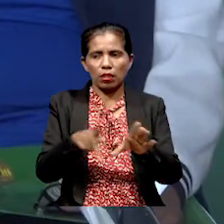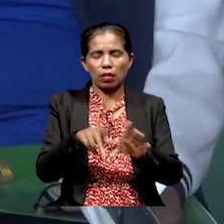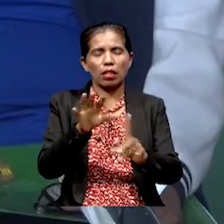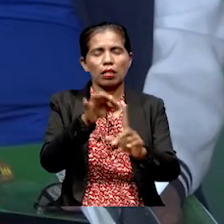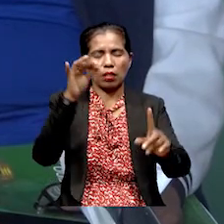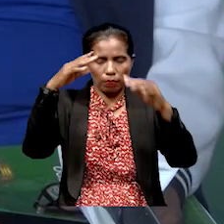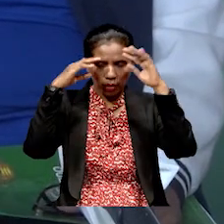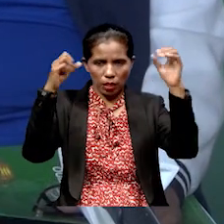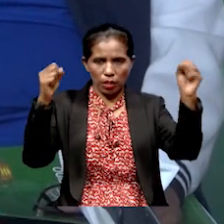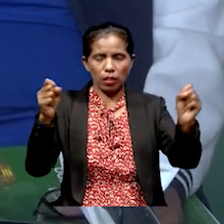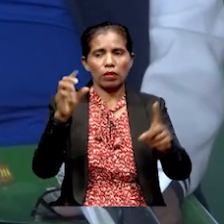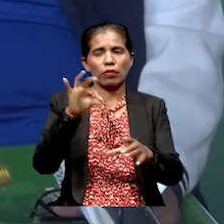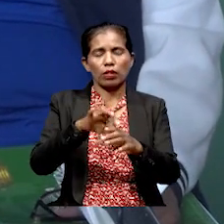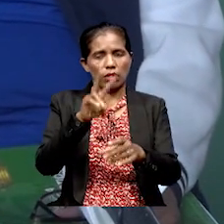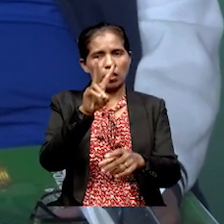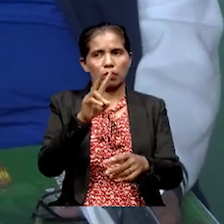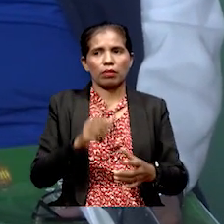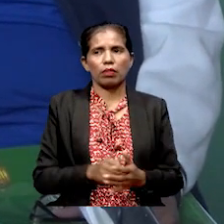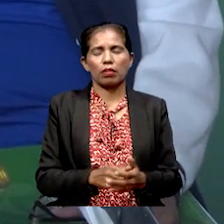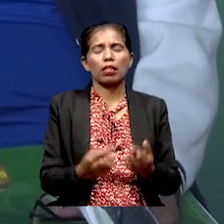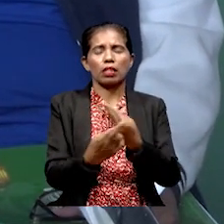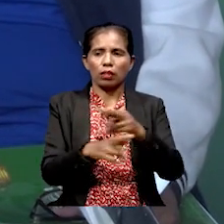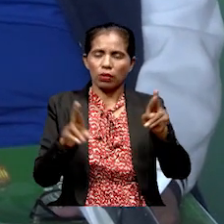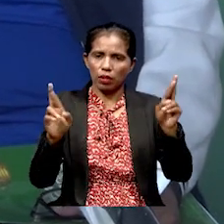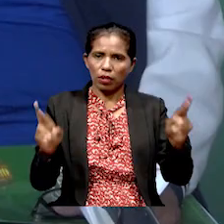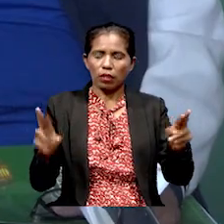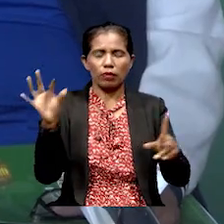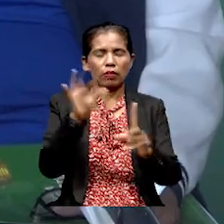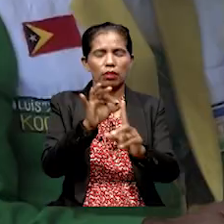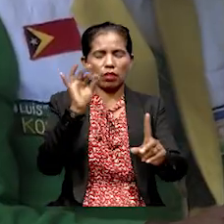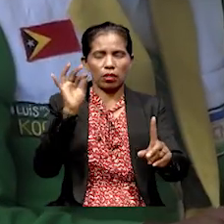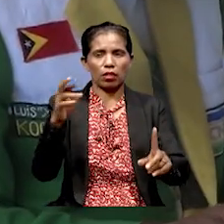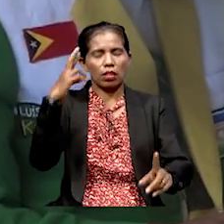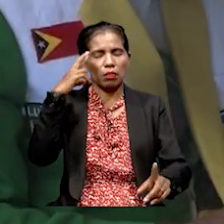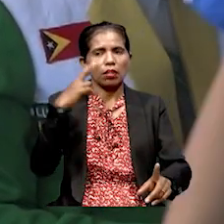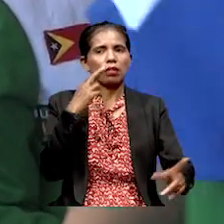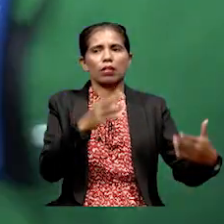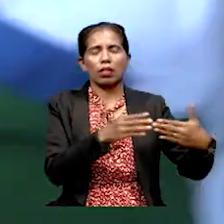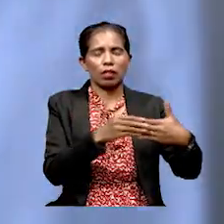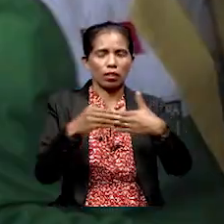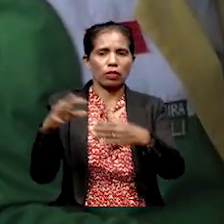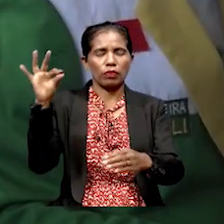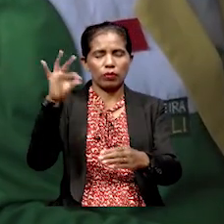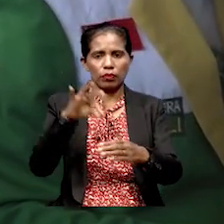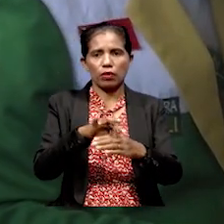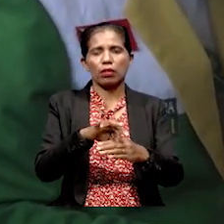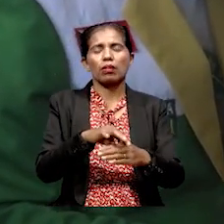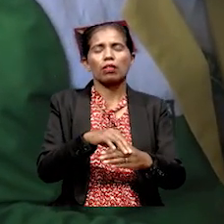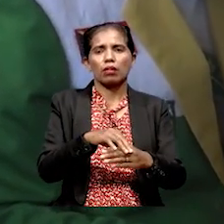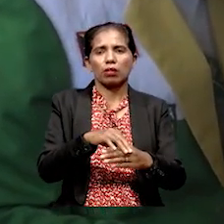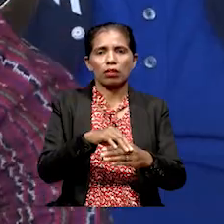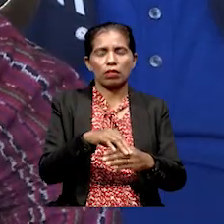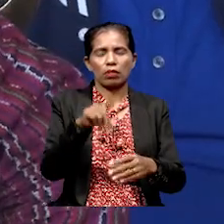presidencial segunda volta foi na Laisne. Tui resultado eleição presidencial segunda volta ne Ram Zorta lidera ho votos rihun atus tolu si anu resen